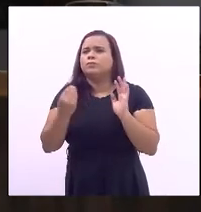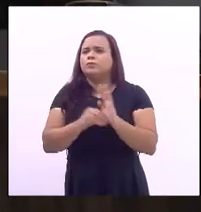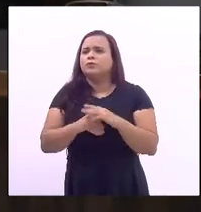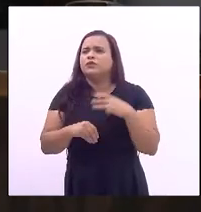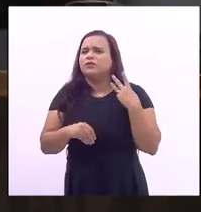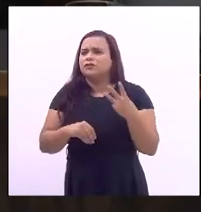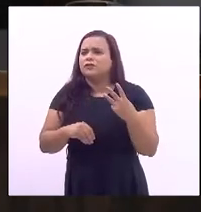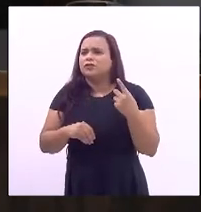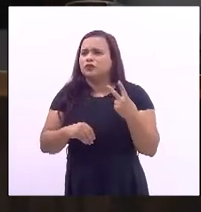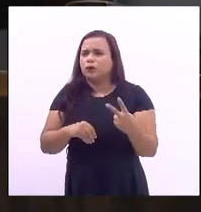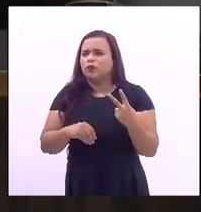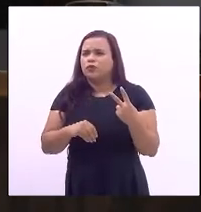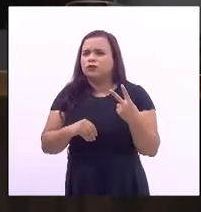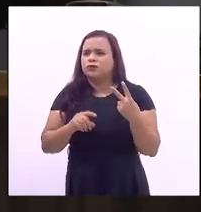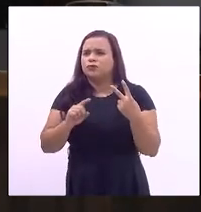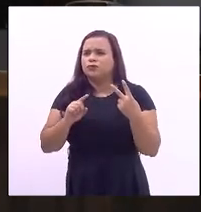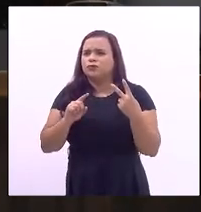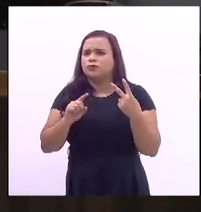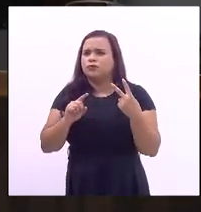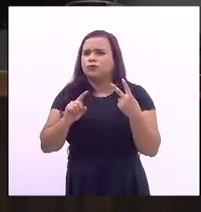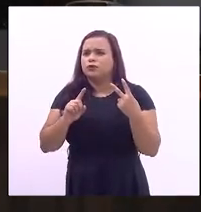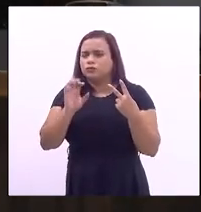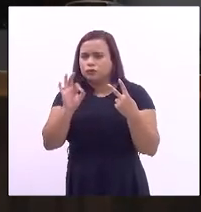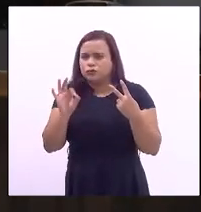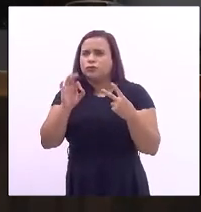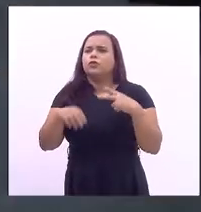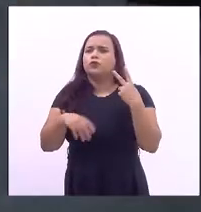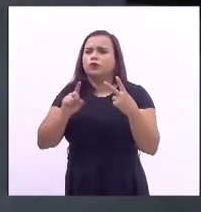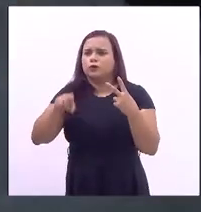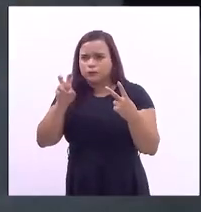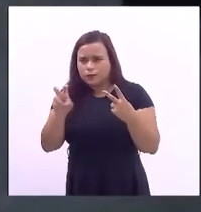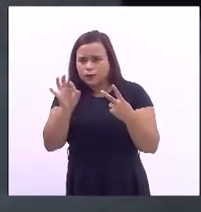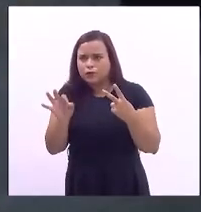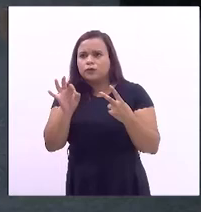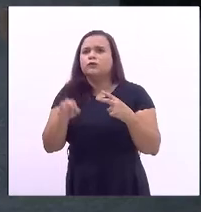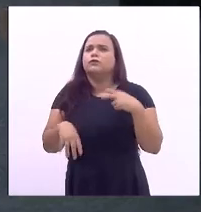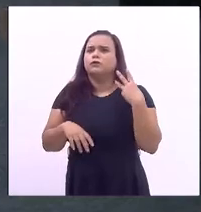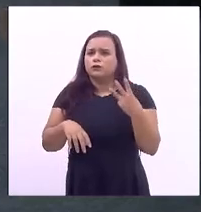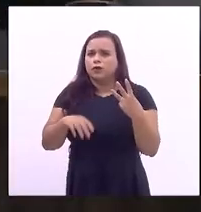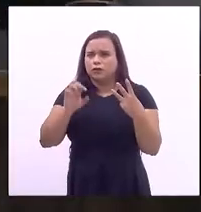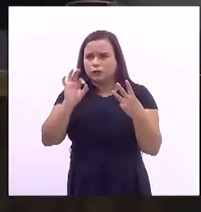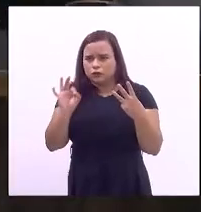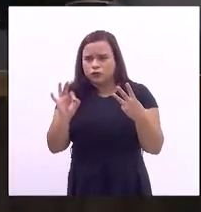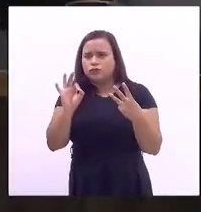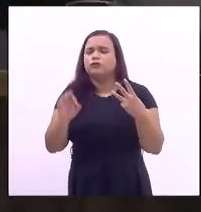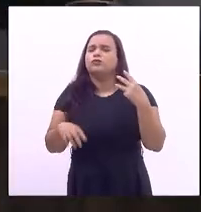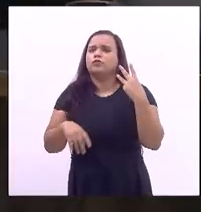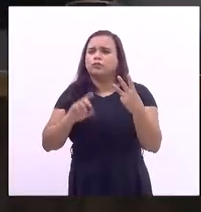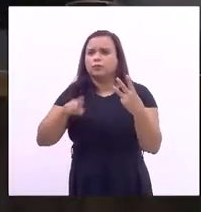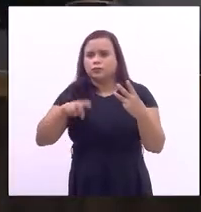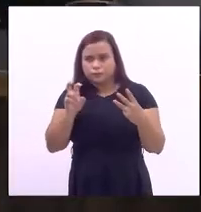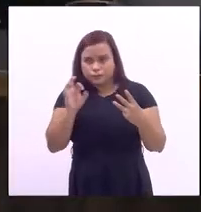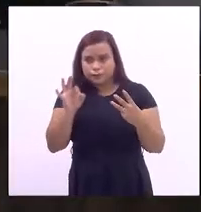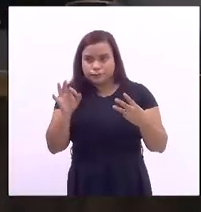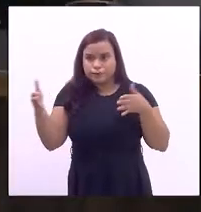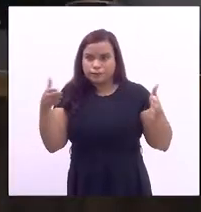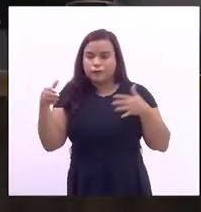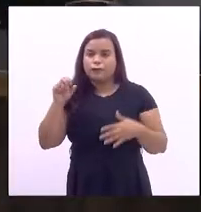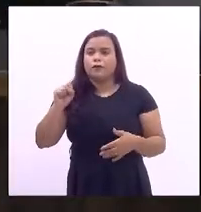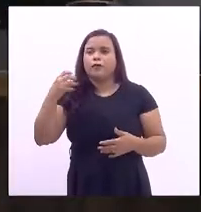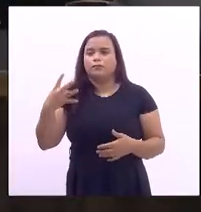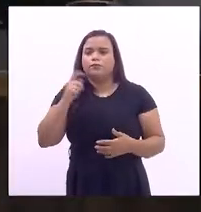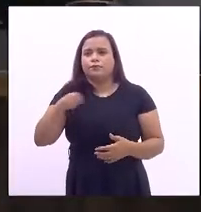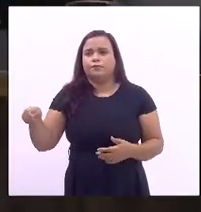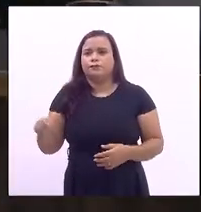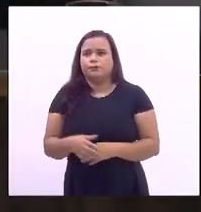engano... É 2 2,5 3,5 do faturamento da empresa ao longo dos 84 meses eu mesmo produzir emendas